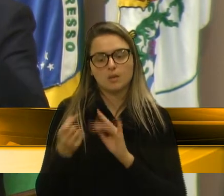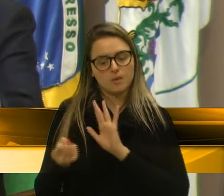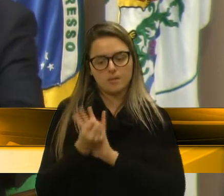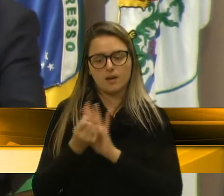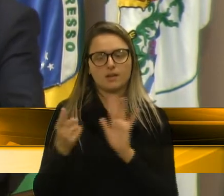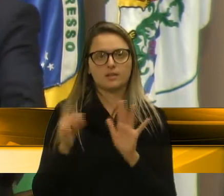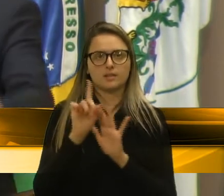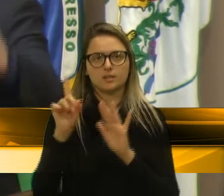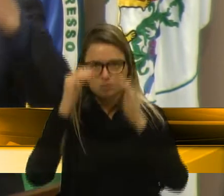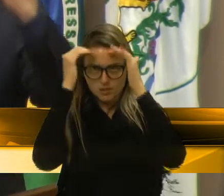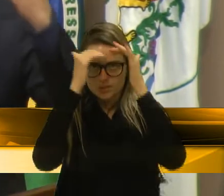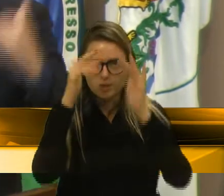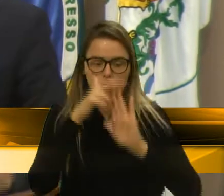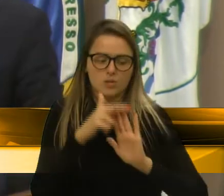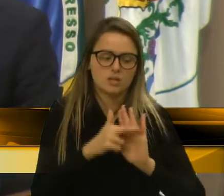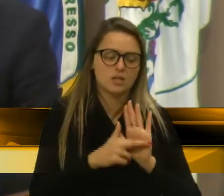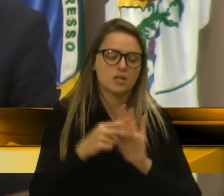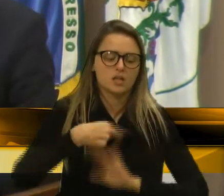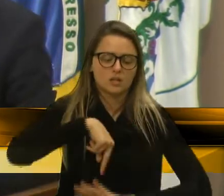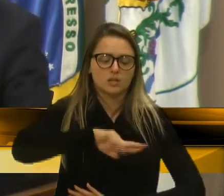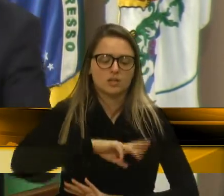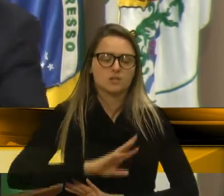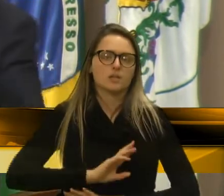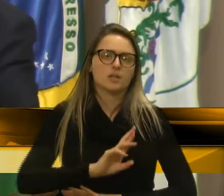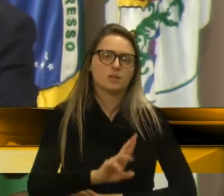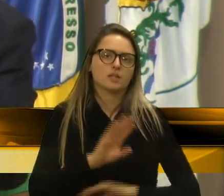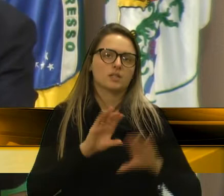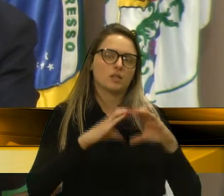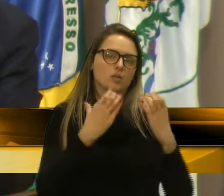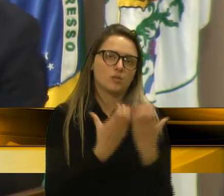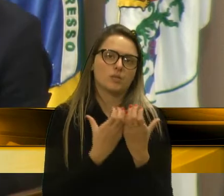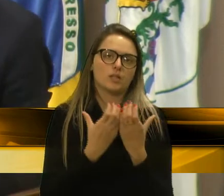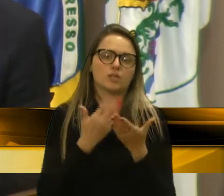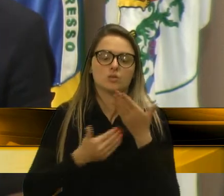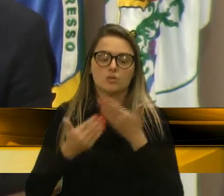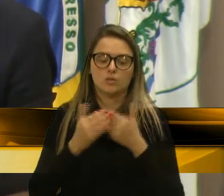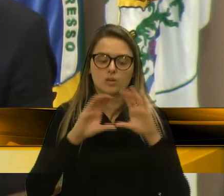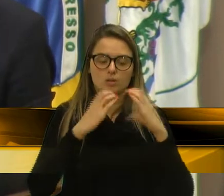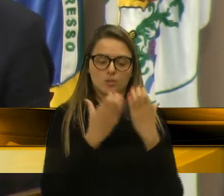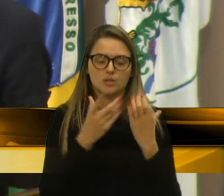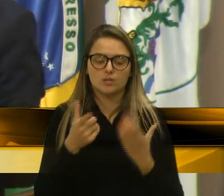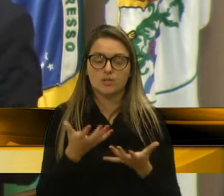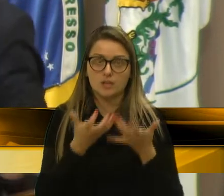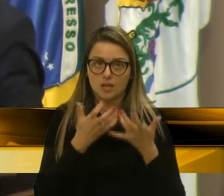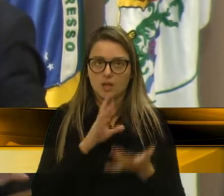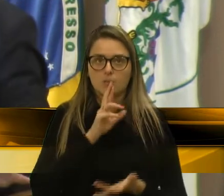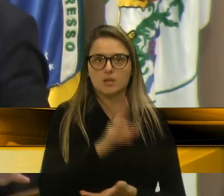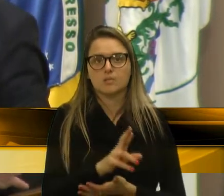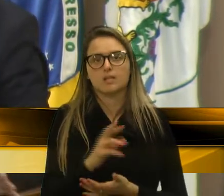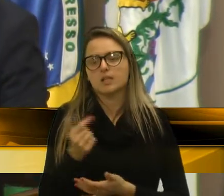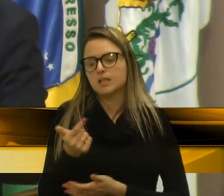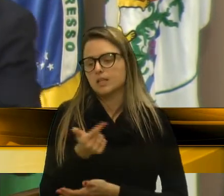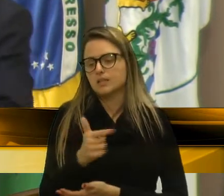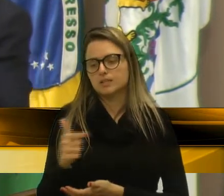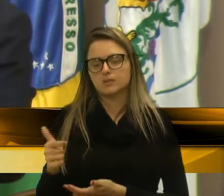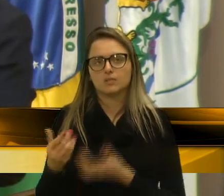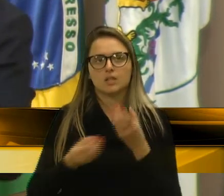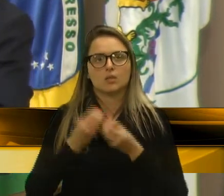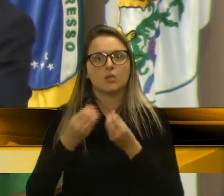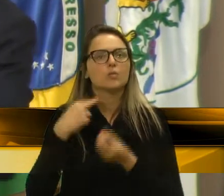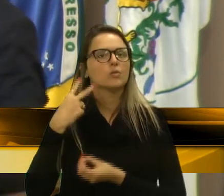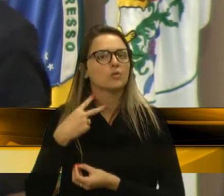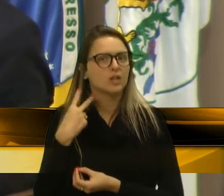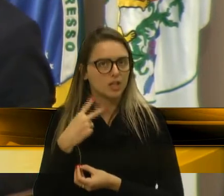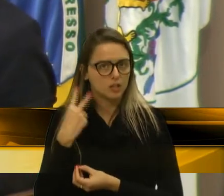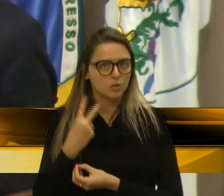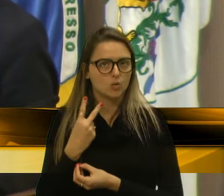decoro parlamentar, a gente está aqui para representar a comunidade espera uma resposta, e não existe possibilidade de vereador usar do seu cargo para prejudicar